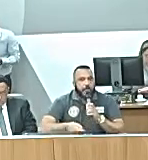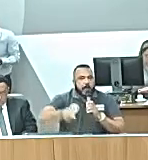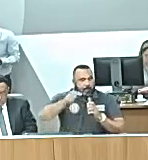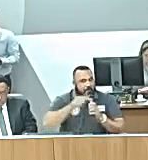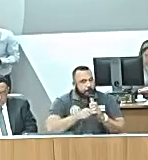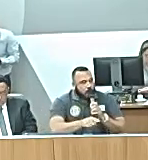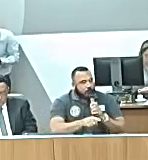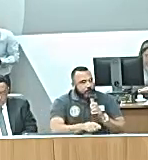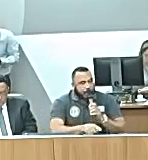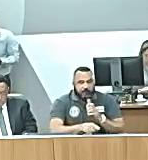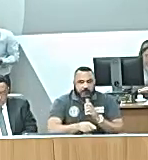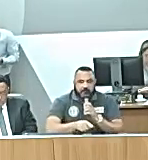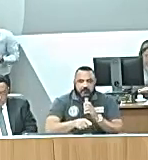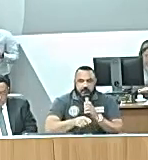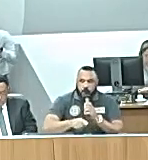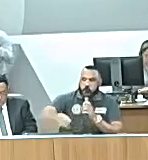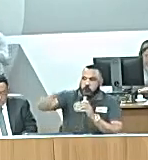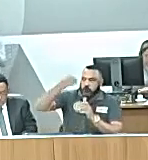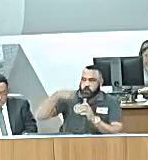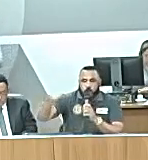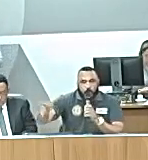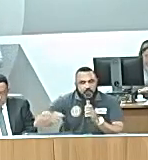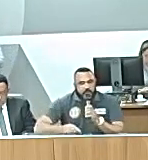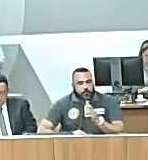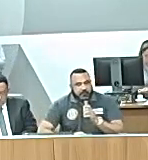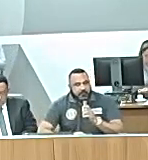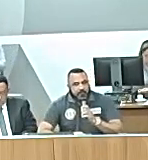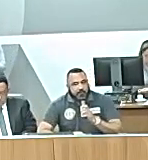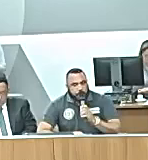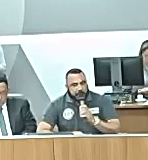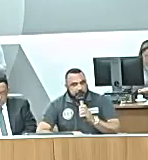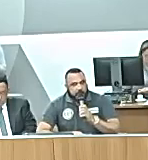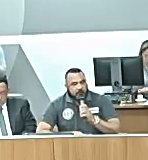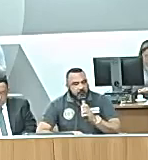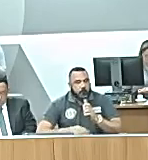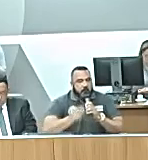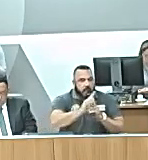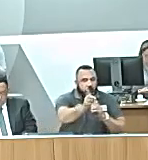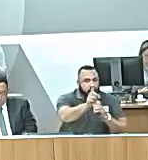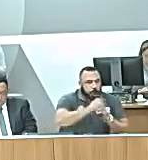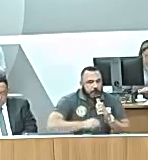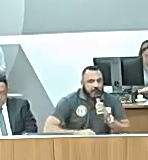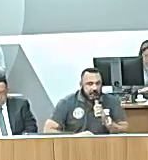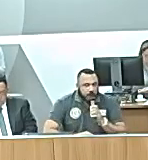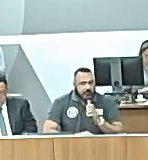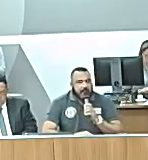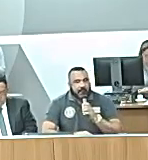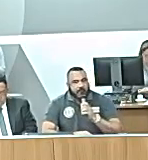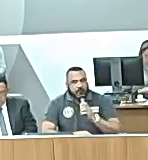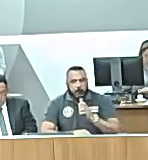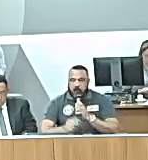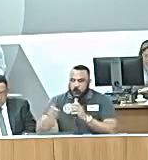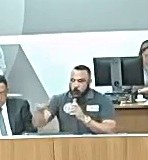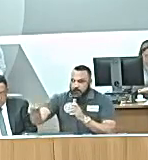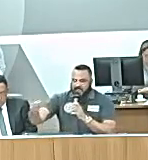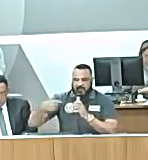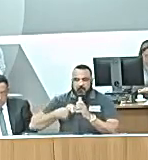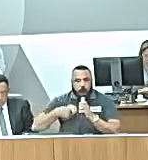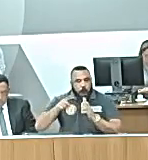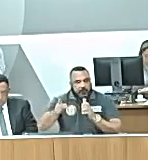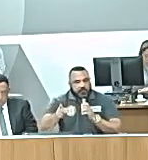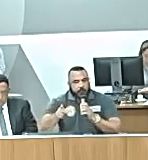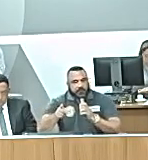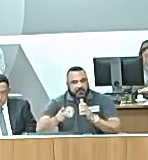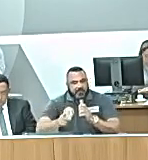espaço daqui a pouco vem a privatização show com agente penitenciário para escanteio e nós vamos perder nossa carreira não